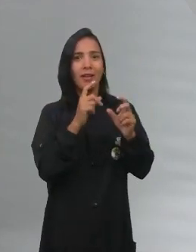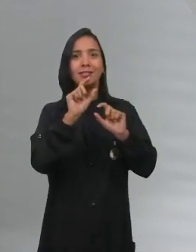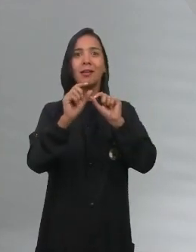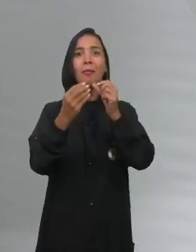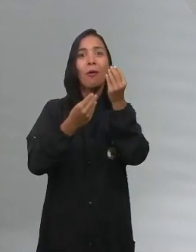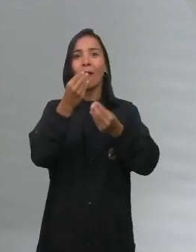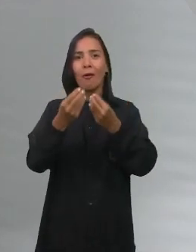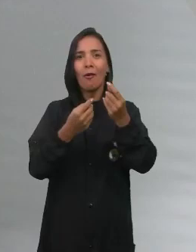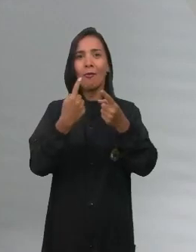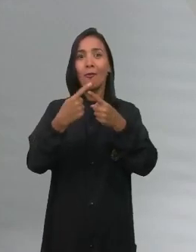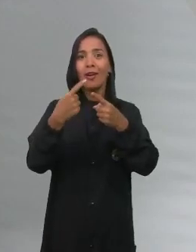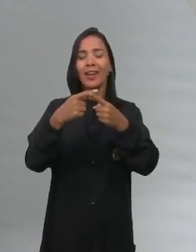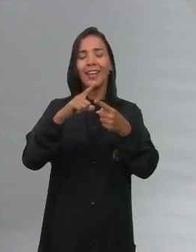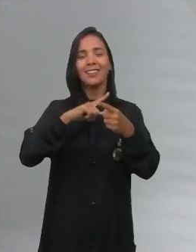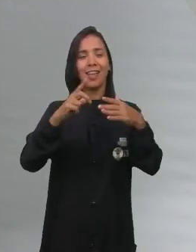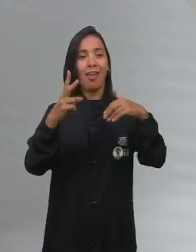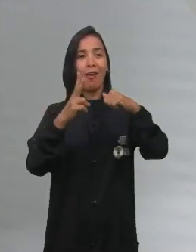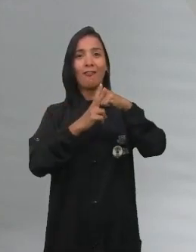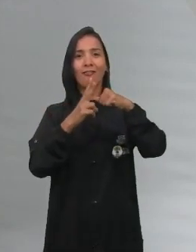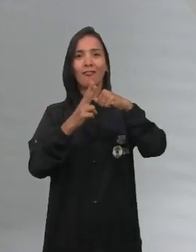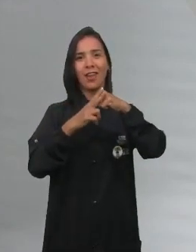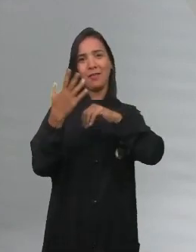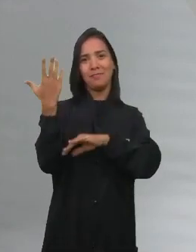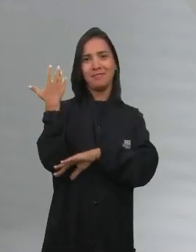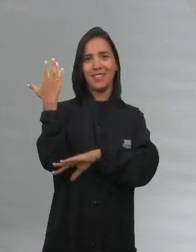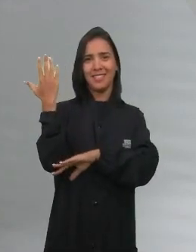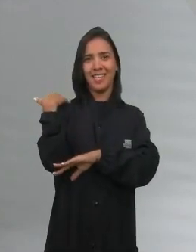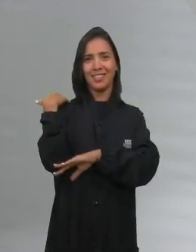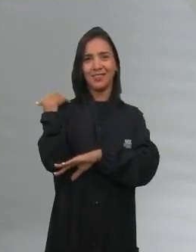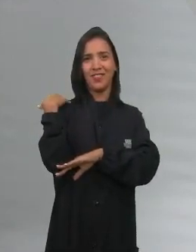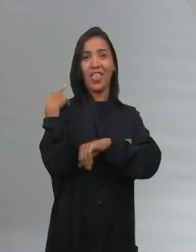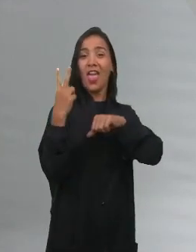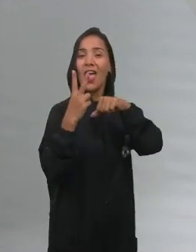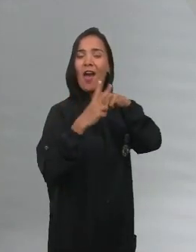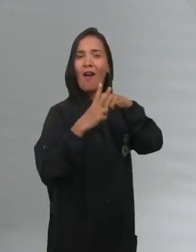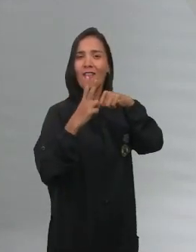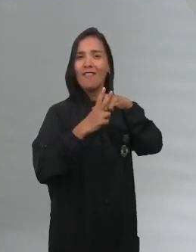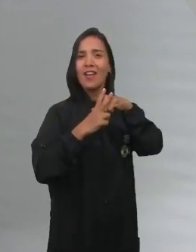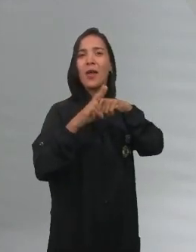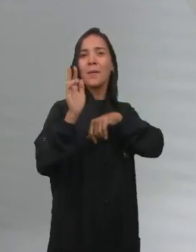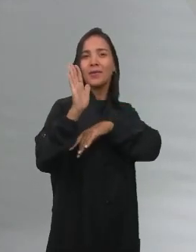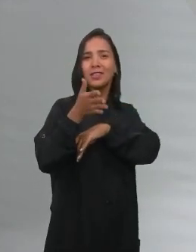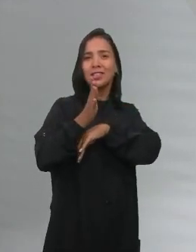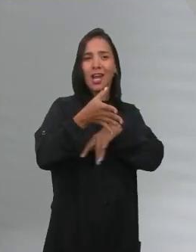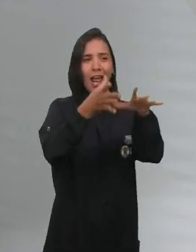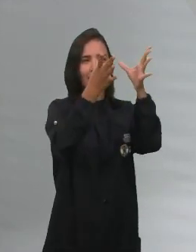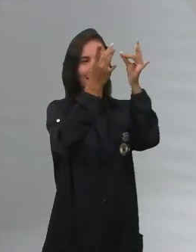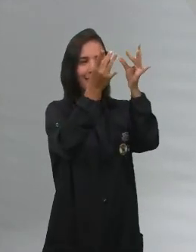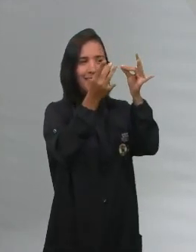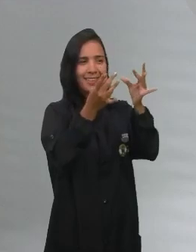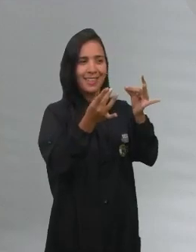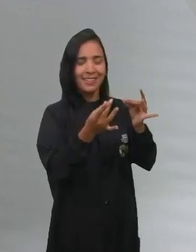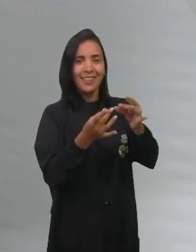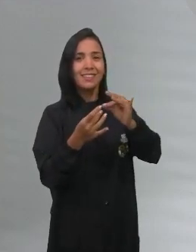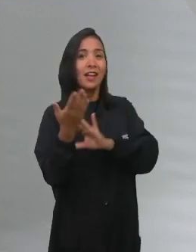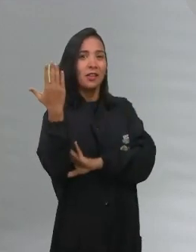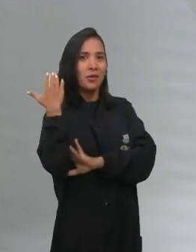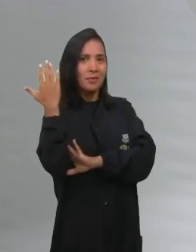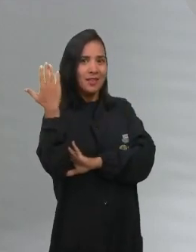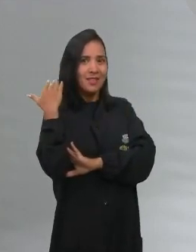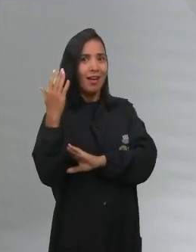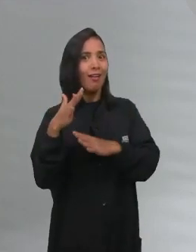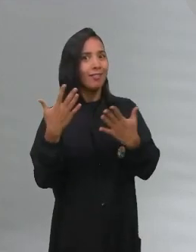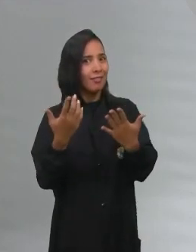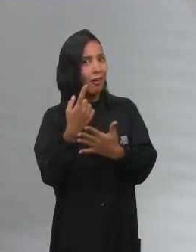os verbos. Então, todos esses verbos, eles estão conjugados aí ao passado. Então, observa que durante o